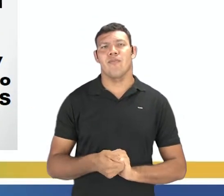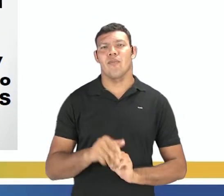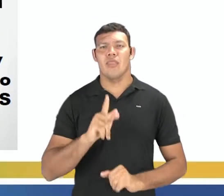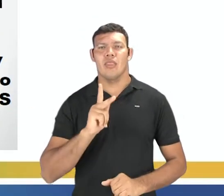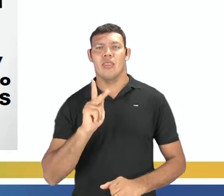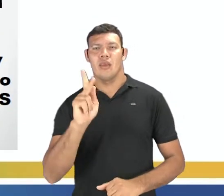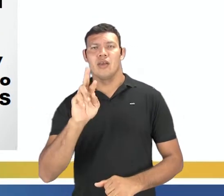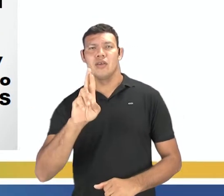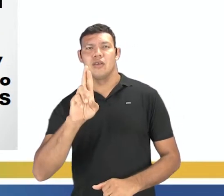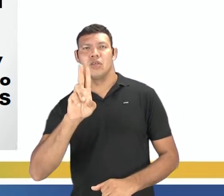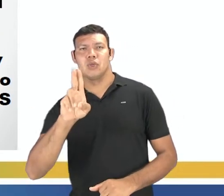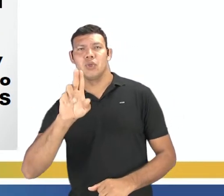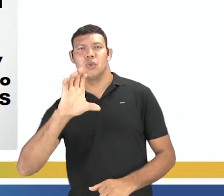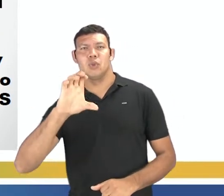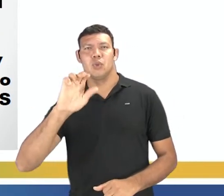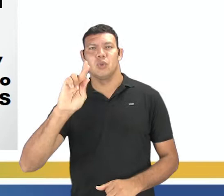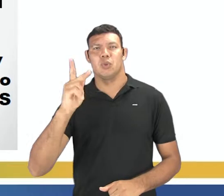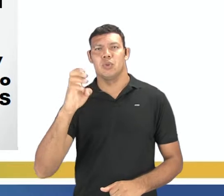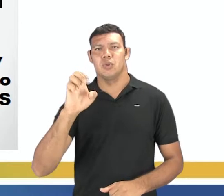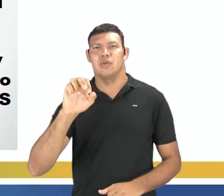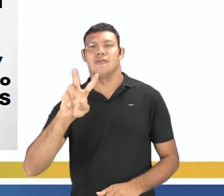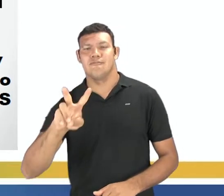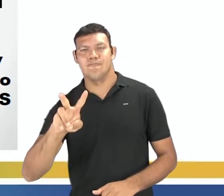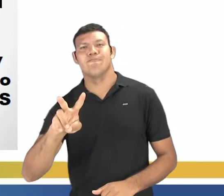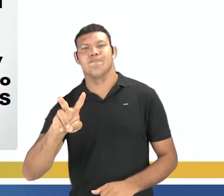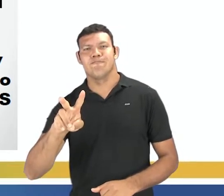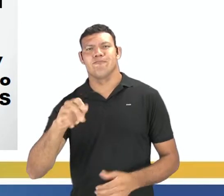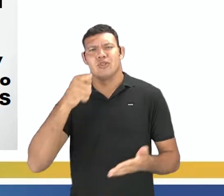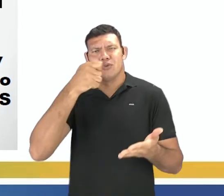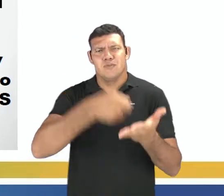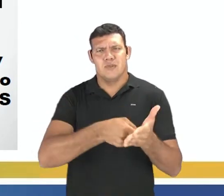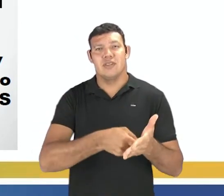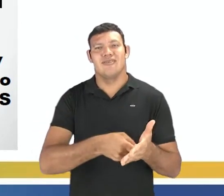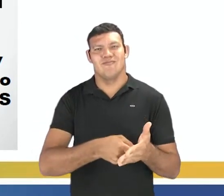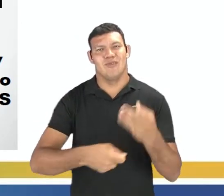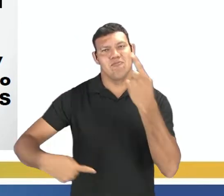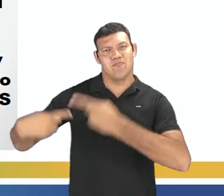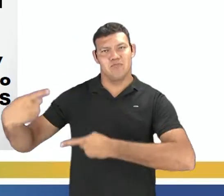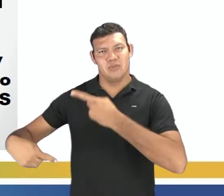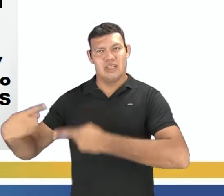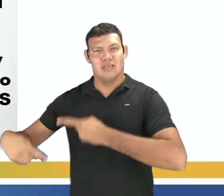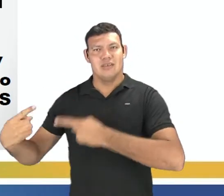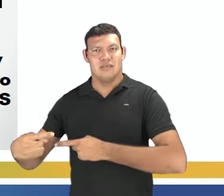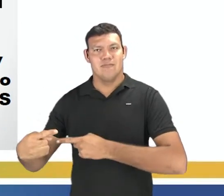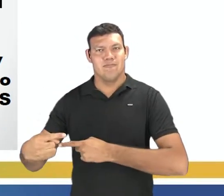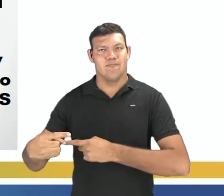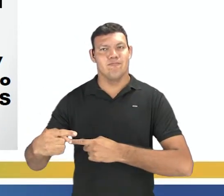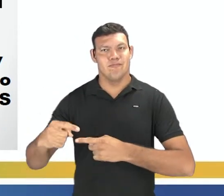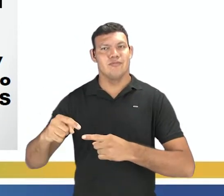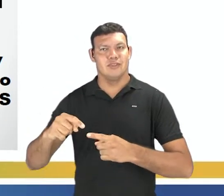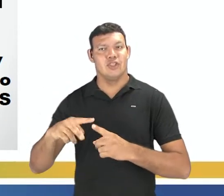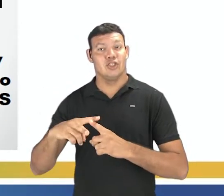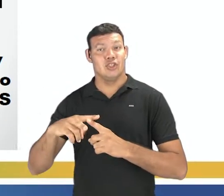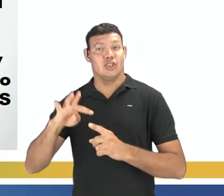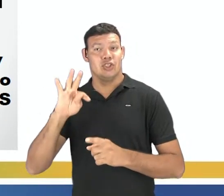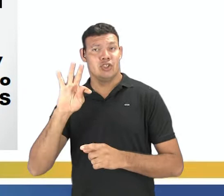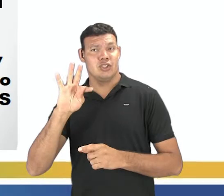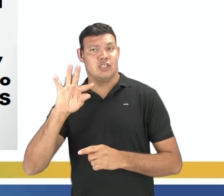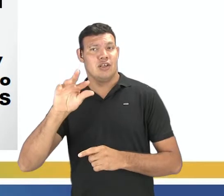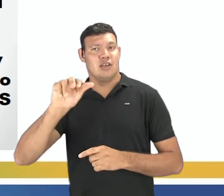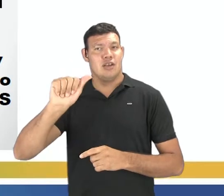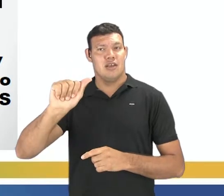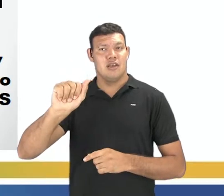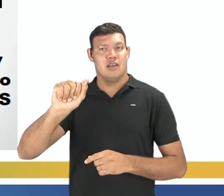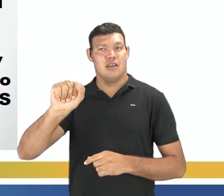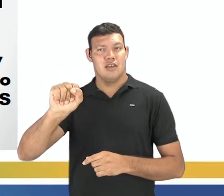abrindo documentações que vão condenar a política de Stalin. E isso vai ser uma afronta para o Partido Comunista, para a central, para